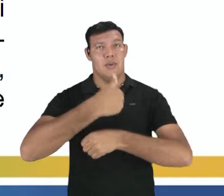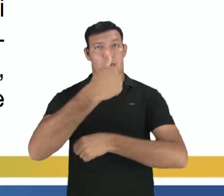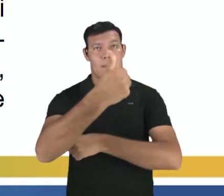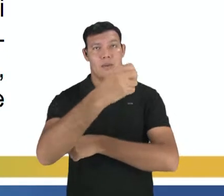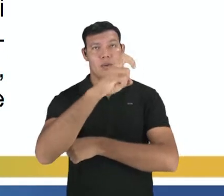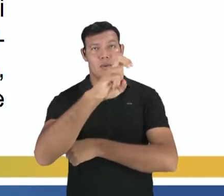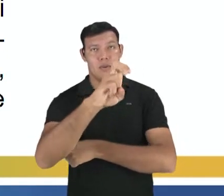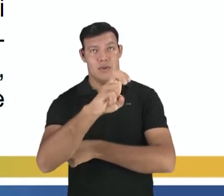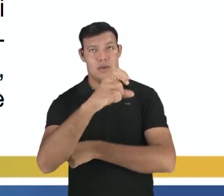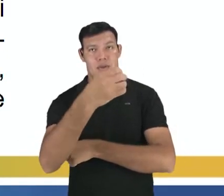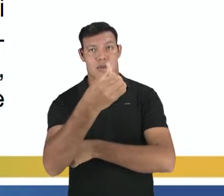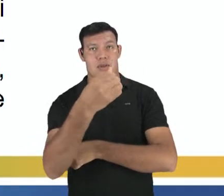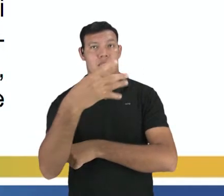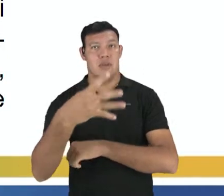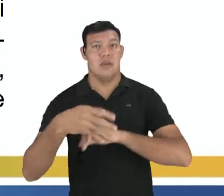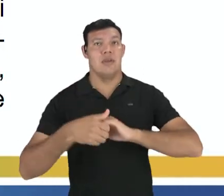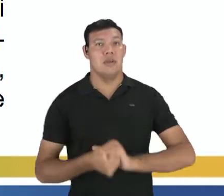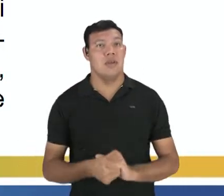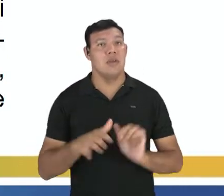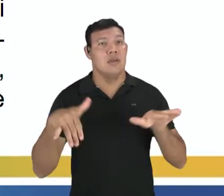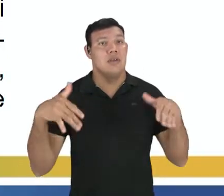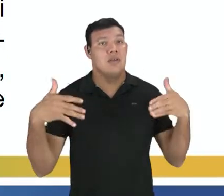disso, acredita-se que ele nasceu